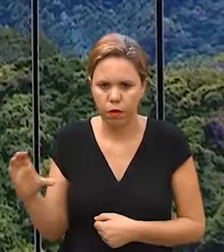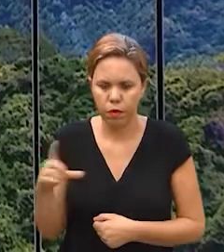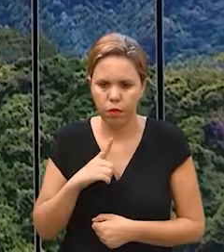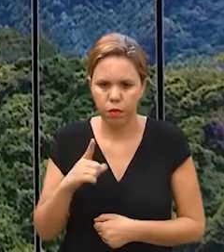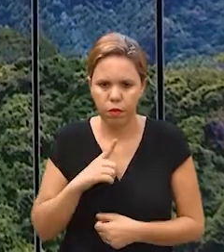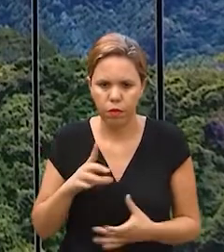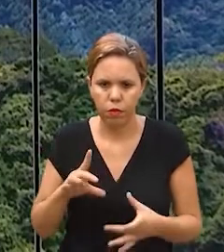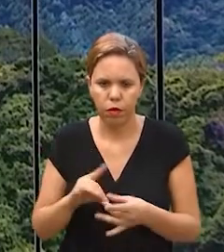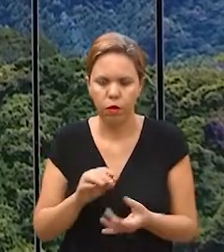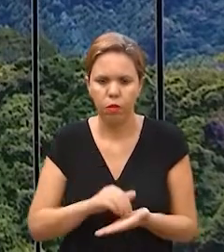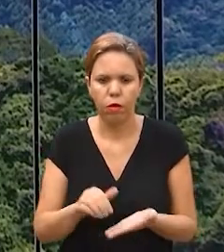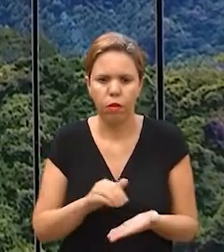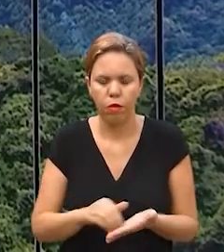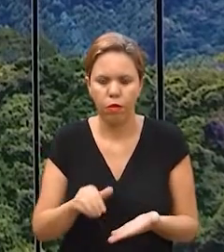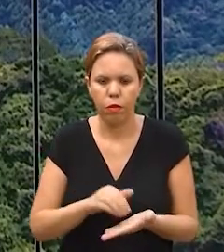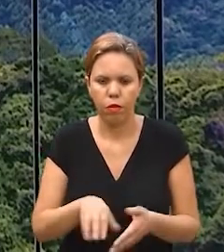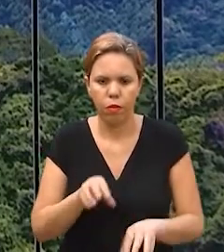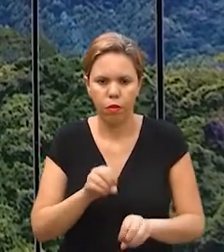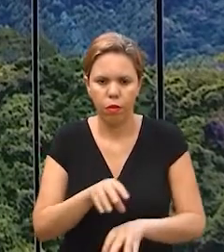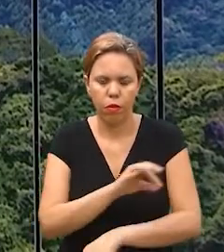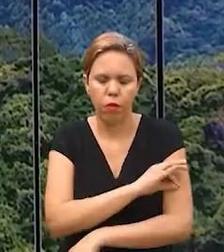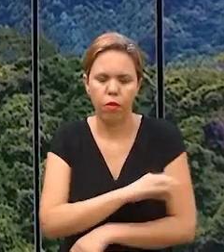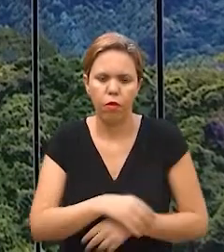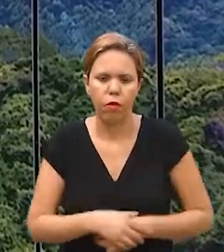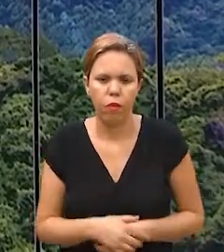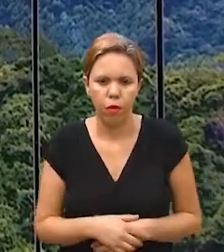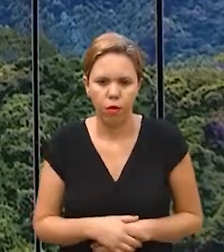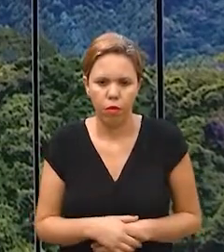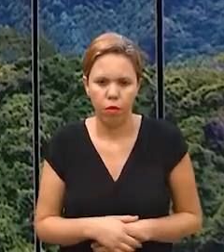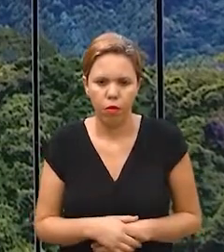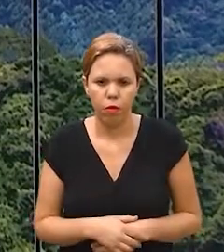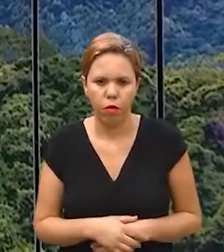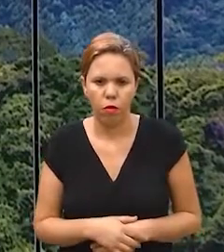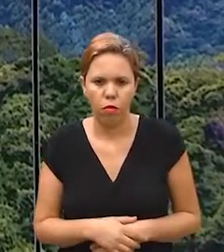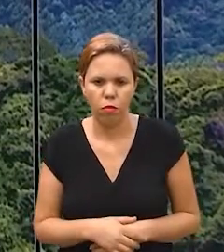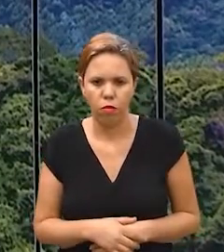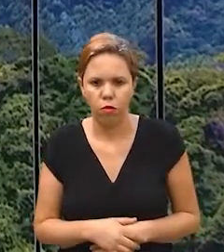tem, em conjunto com a Secretaria Municipal da Educação, de